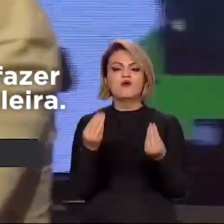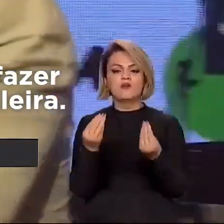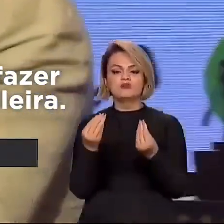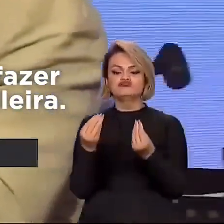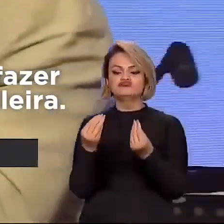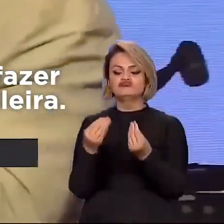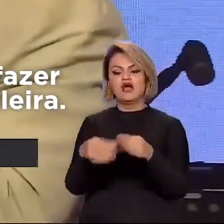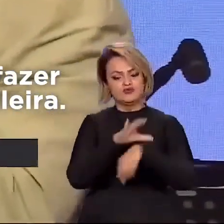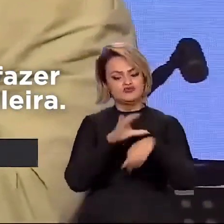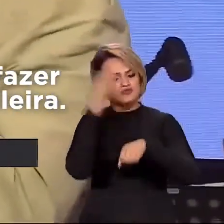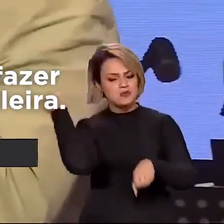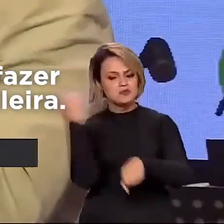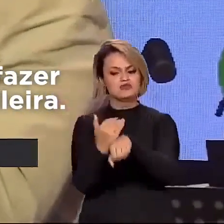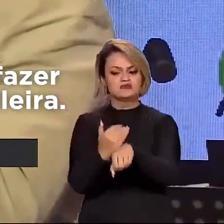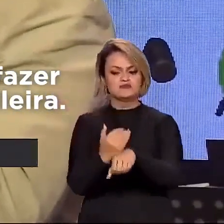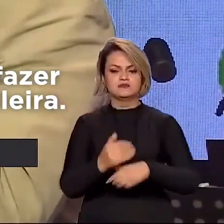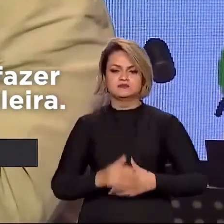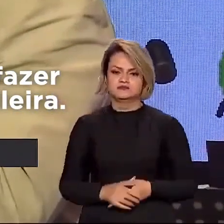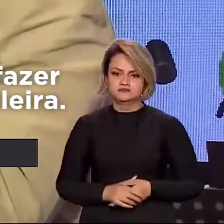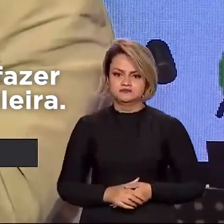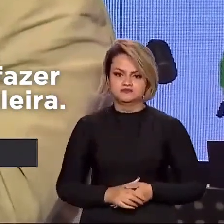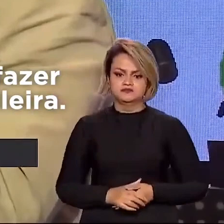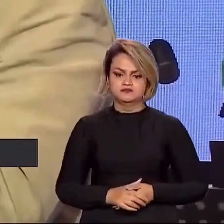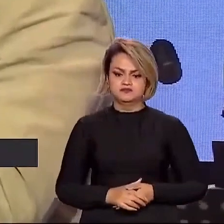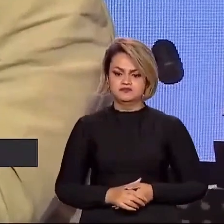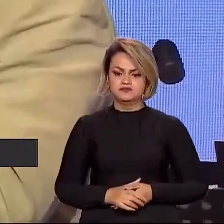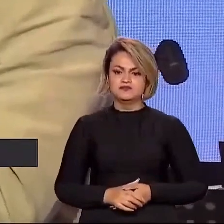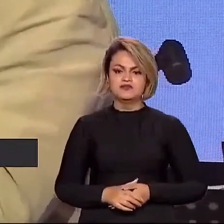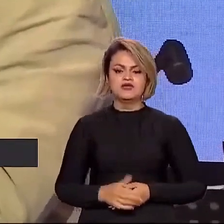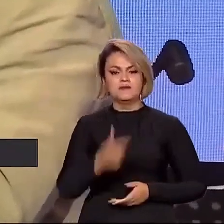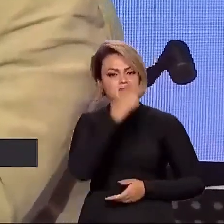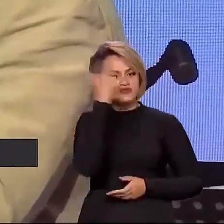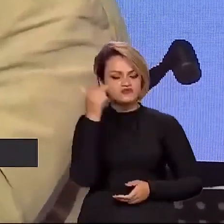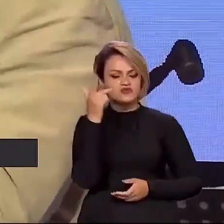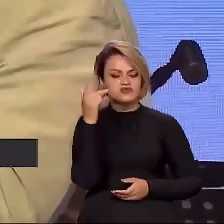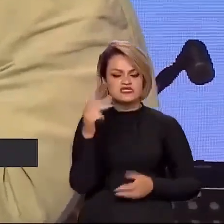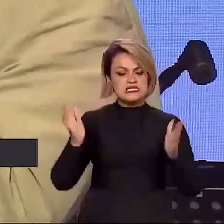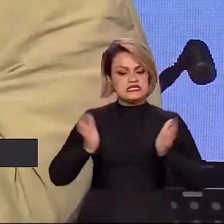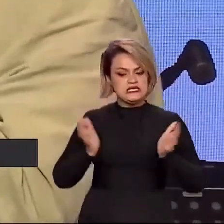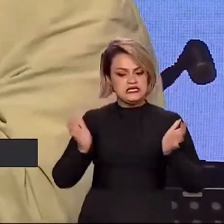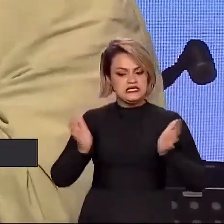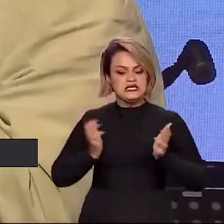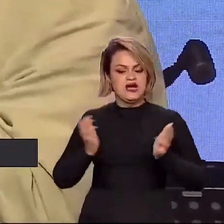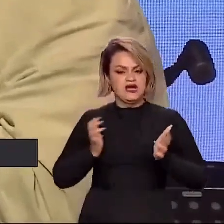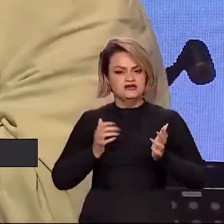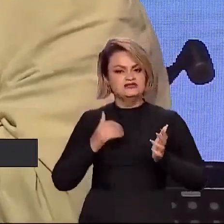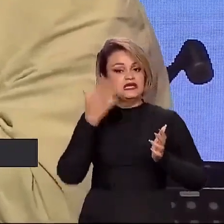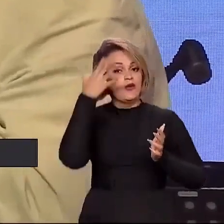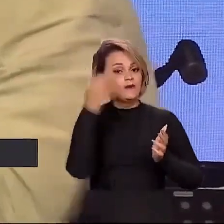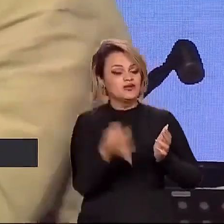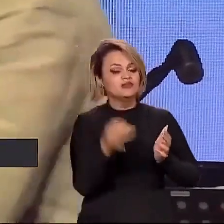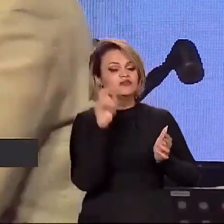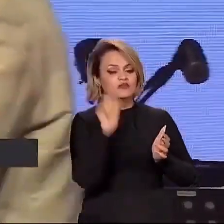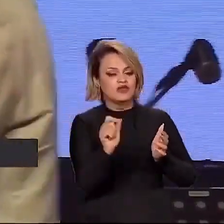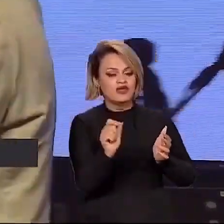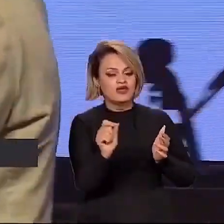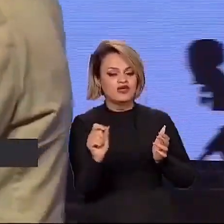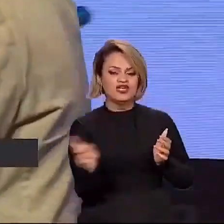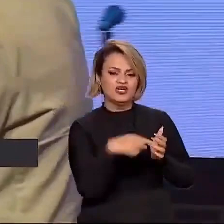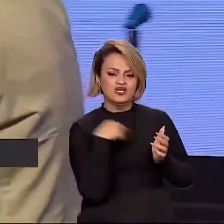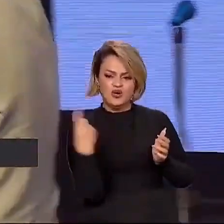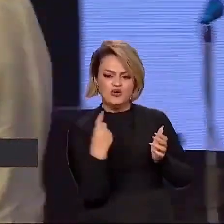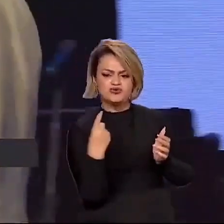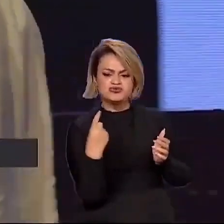cumprir a Constituição brasileira. As pessoas mais ricas têm que entender. Nós não temos